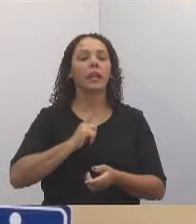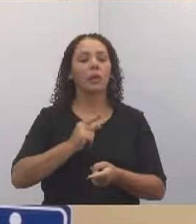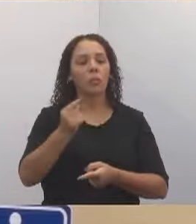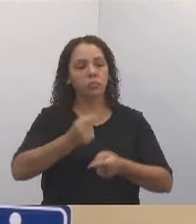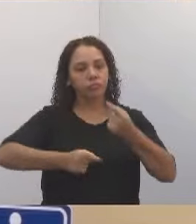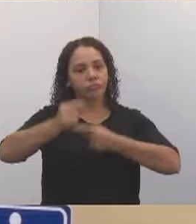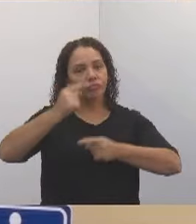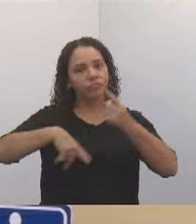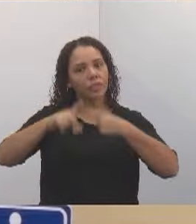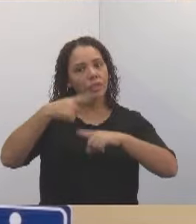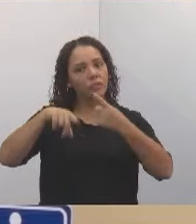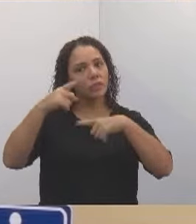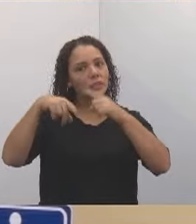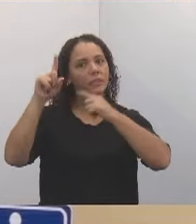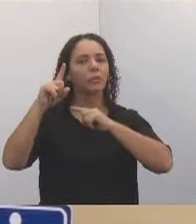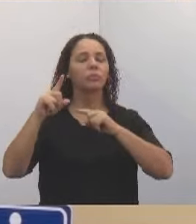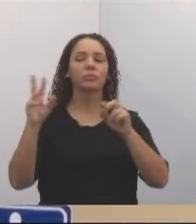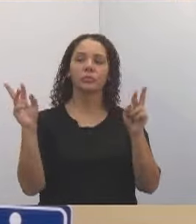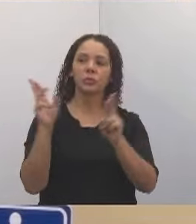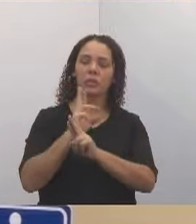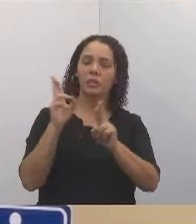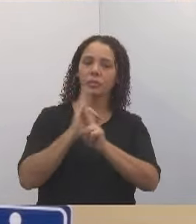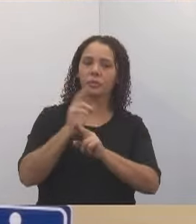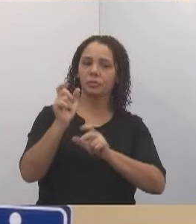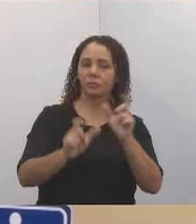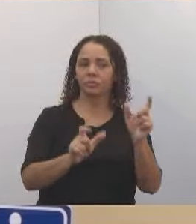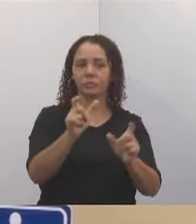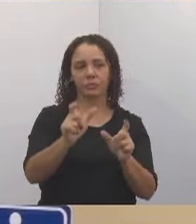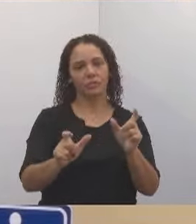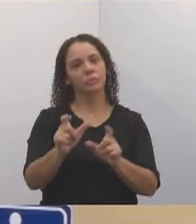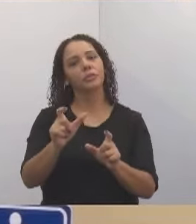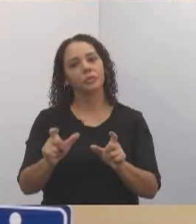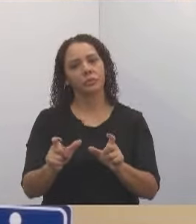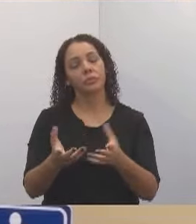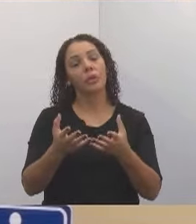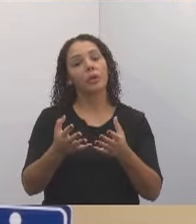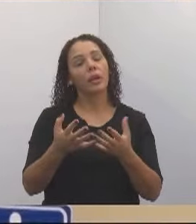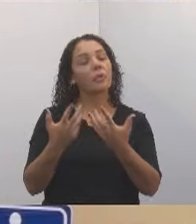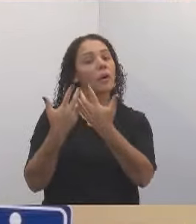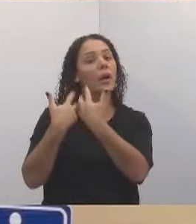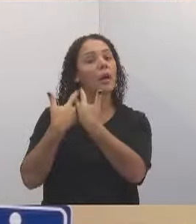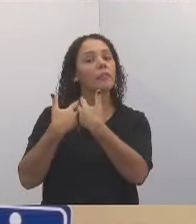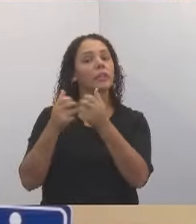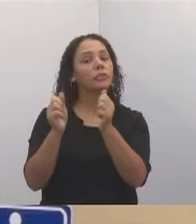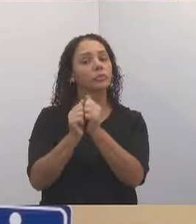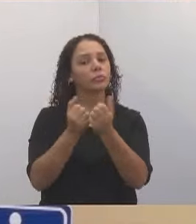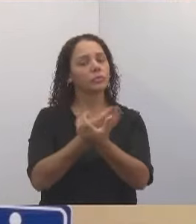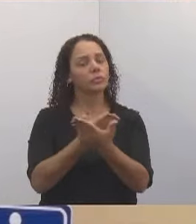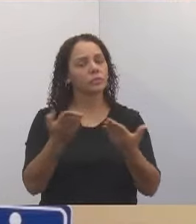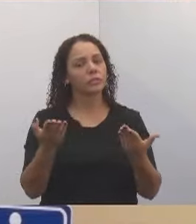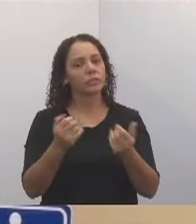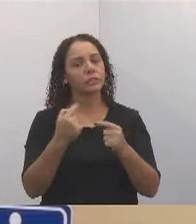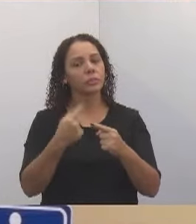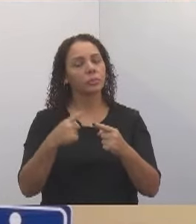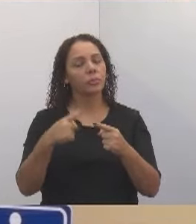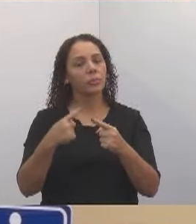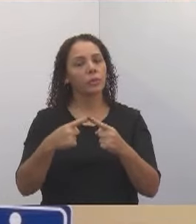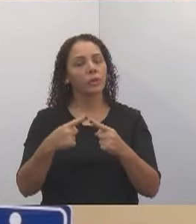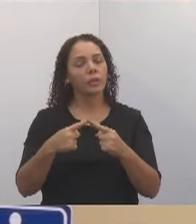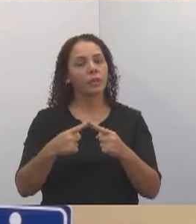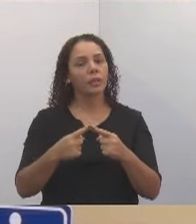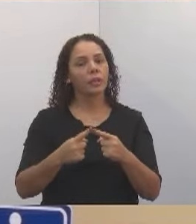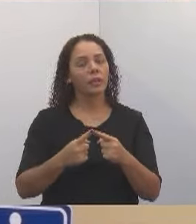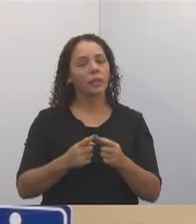pessoas. E é nesse ponto que eu quero refletir com vocês, porque de